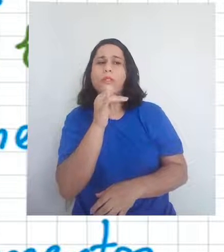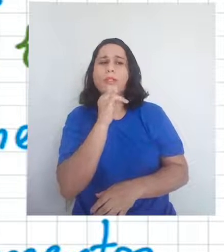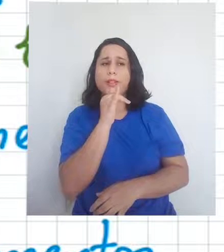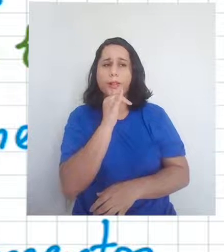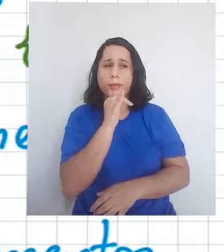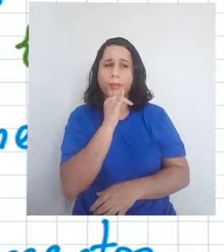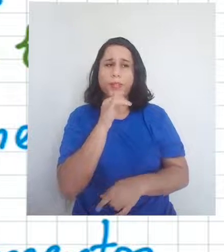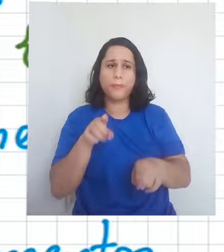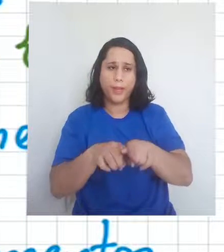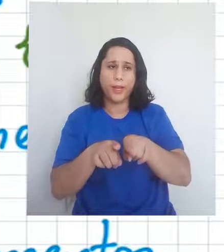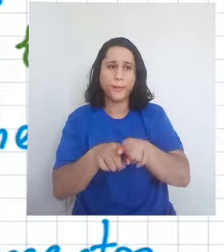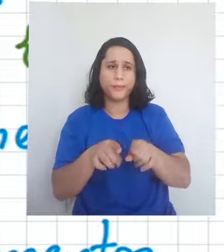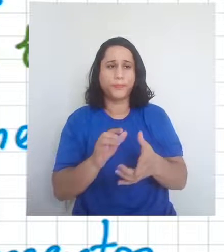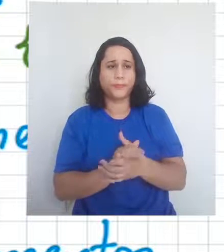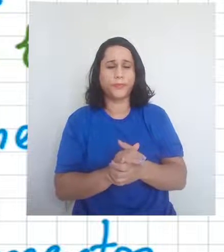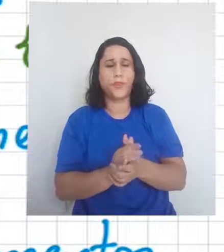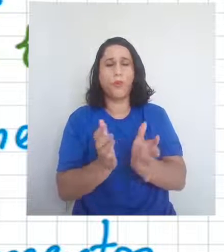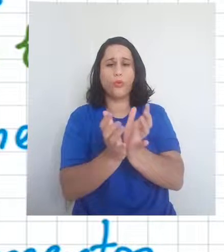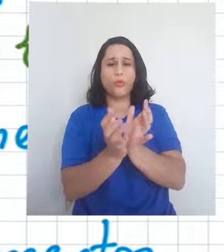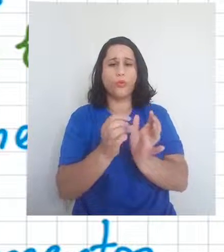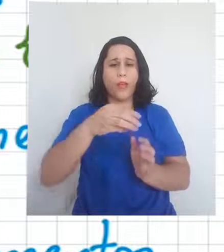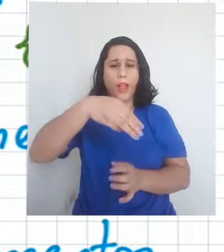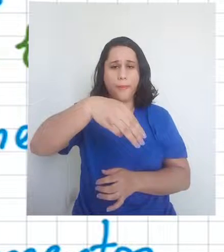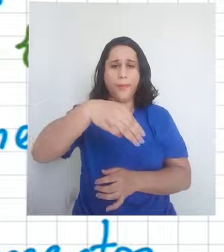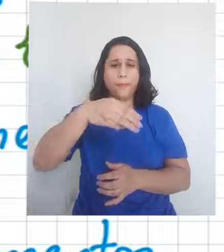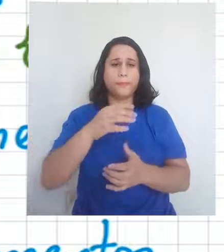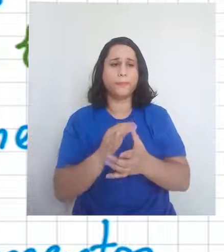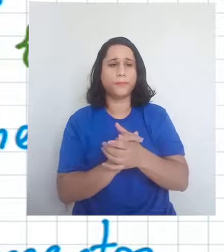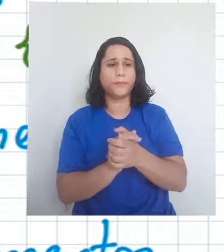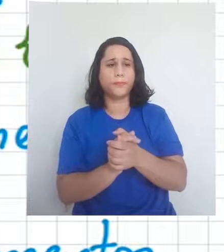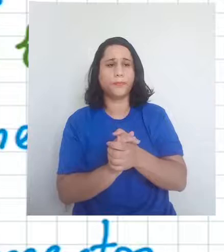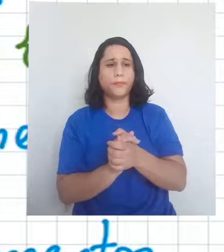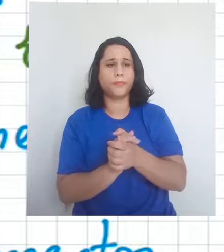o conjunto M, por exemplo,